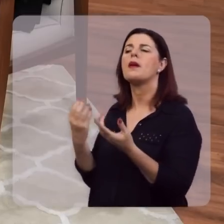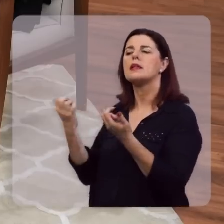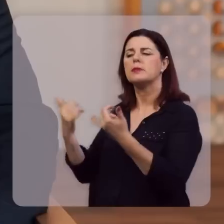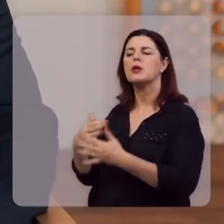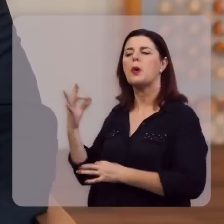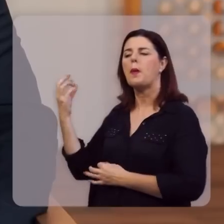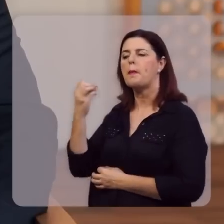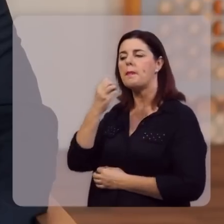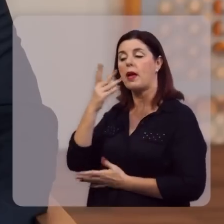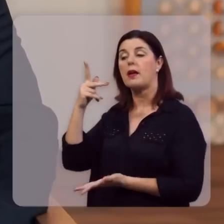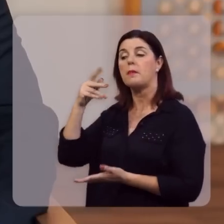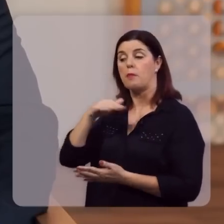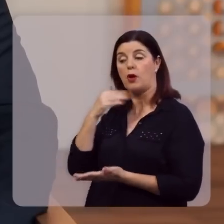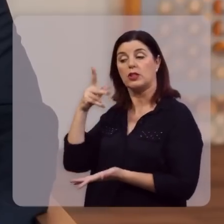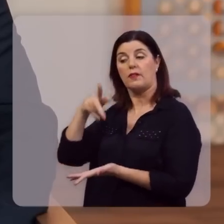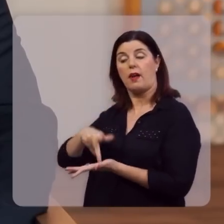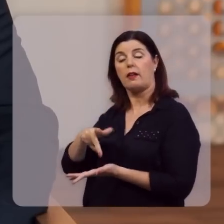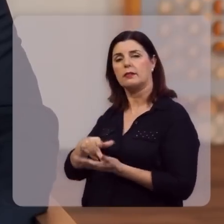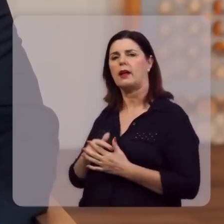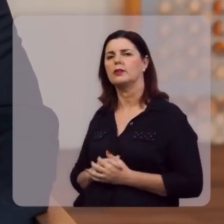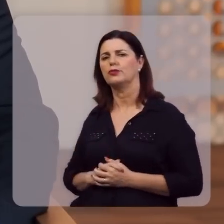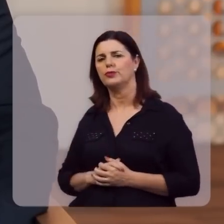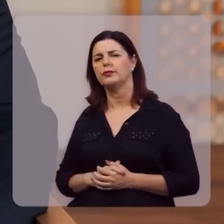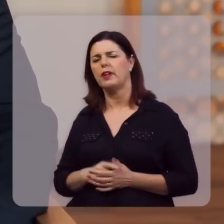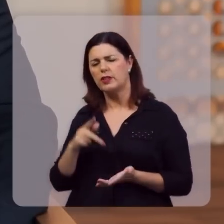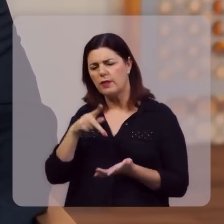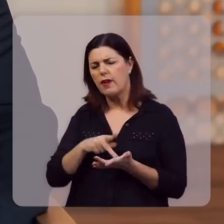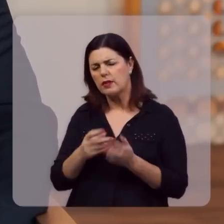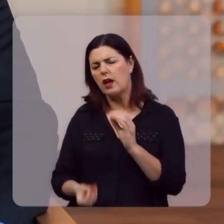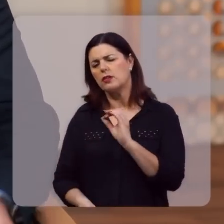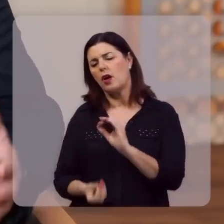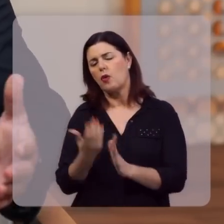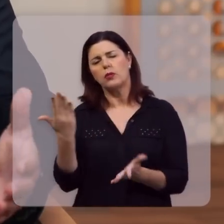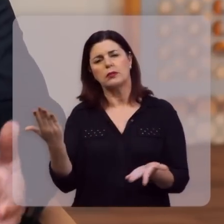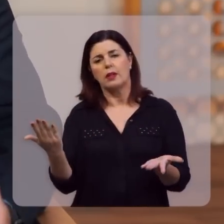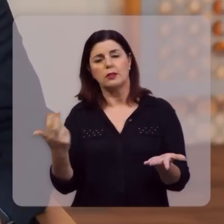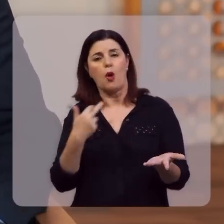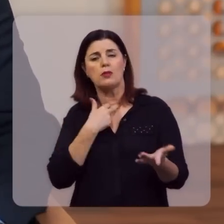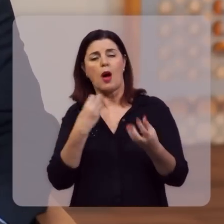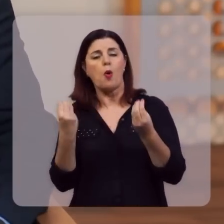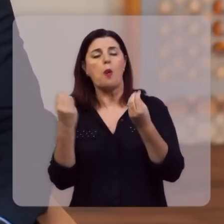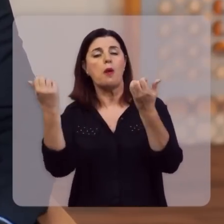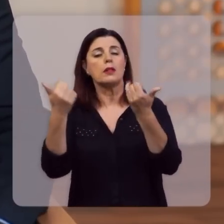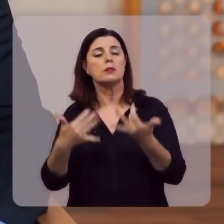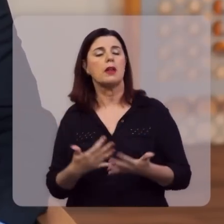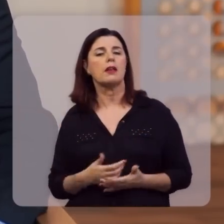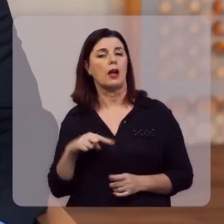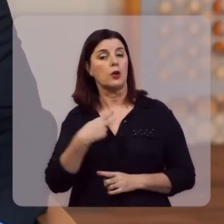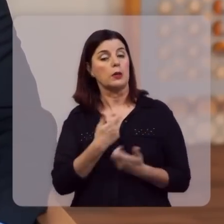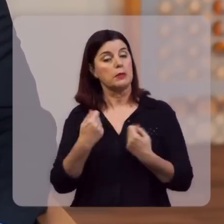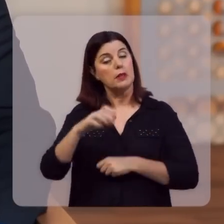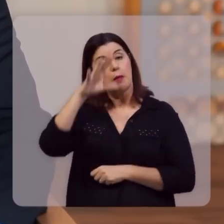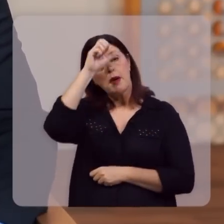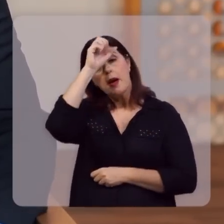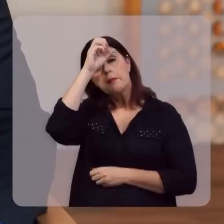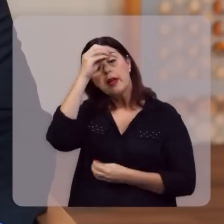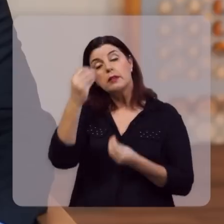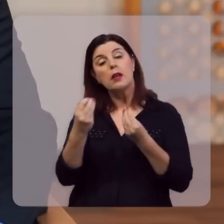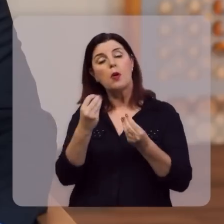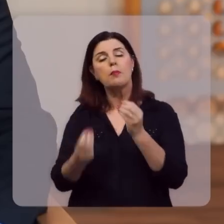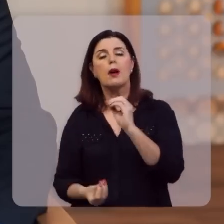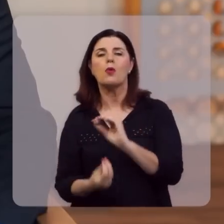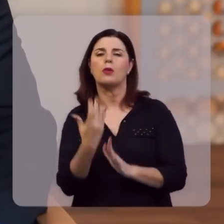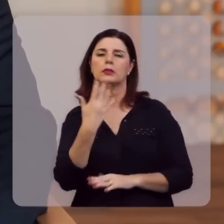a morte é uma realidade, é um fato. E contra fatos não há argumentos, nós temos que aprender a lidar com